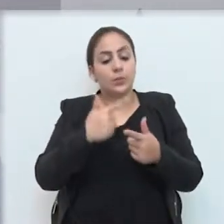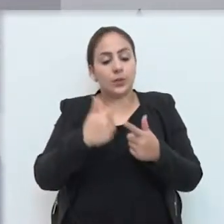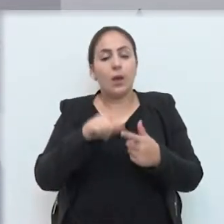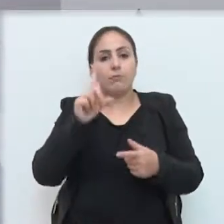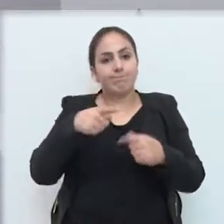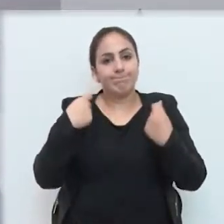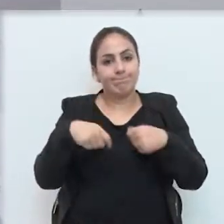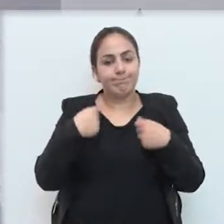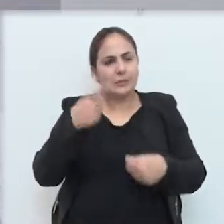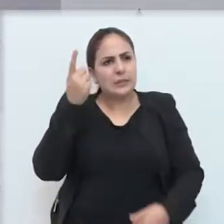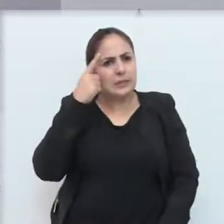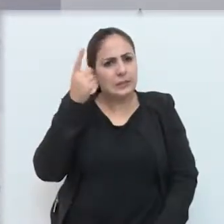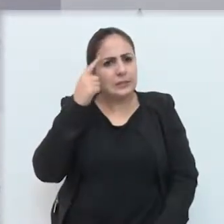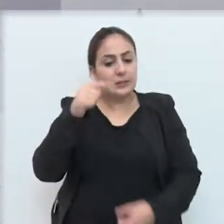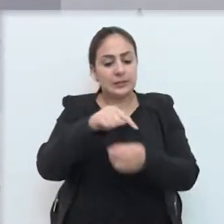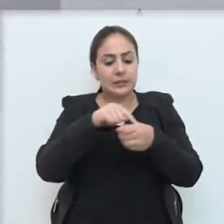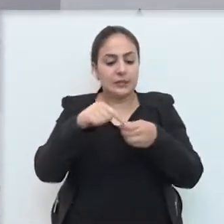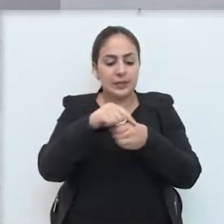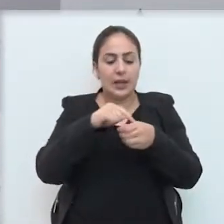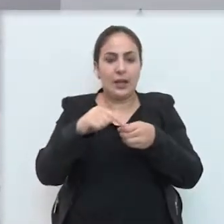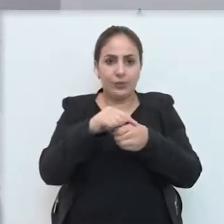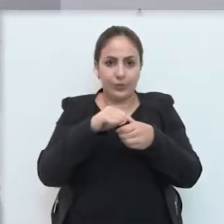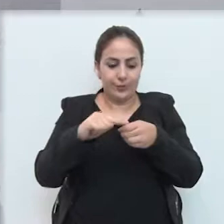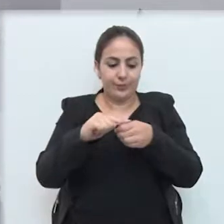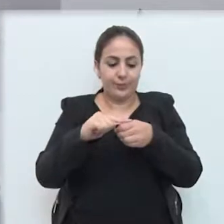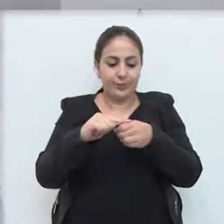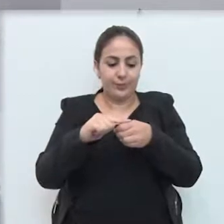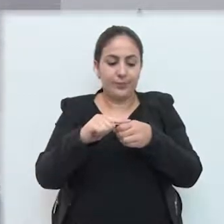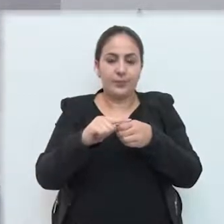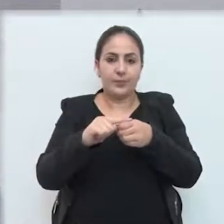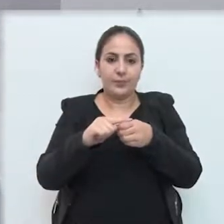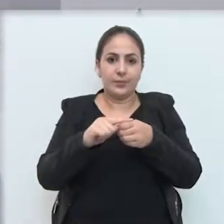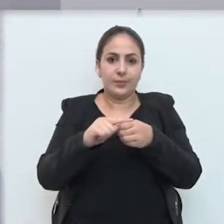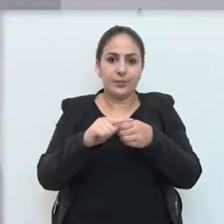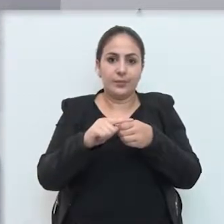porque é necessário pensar a cidade